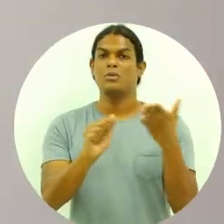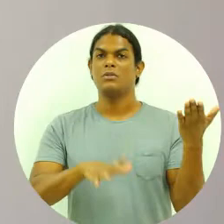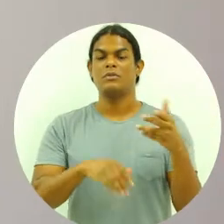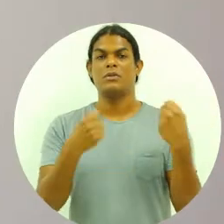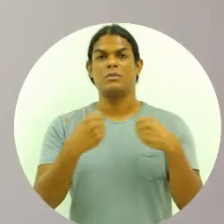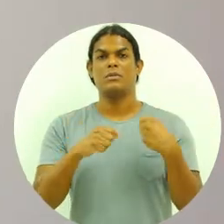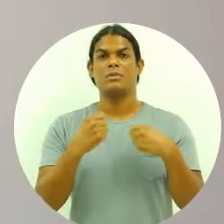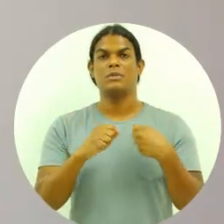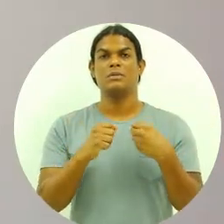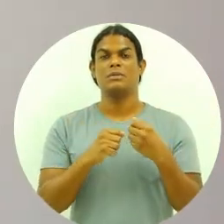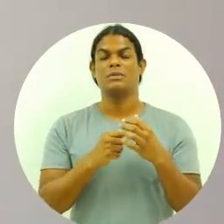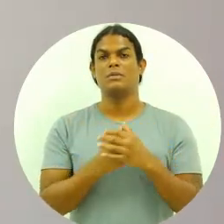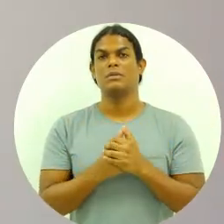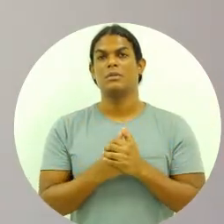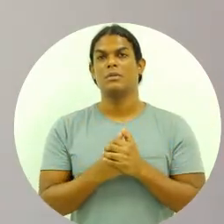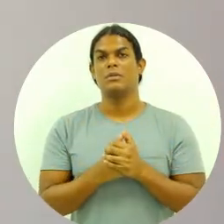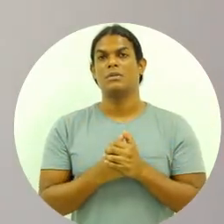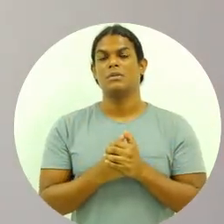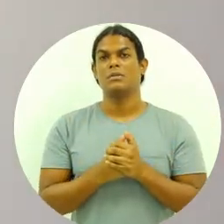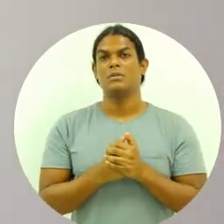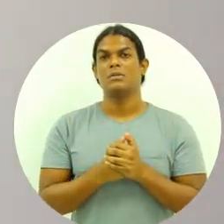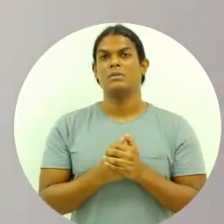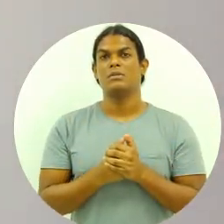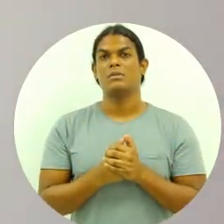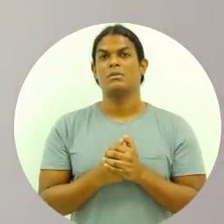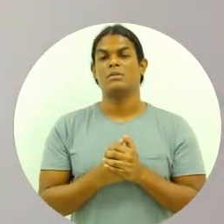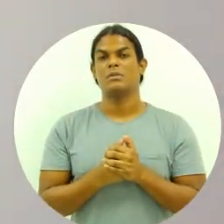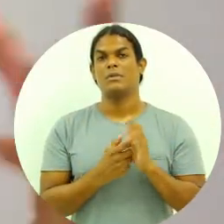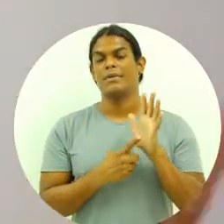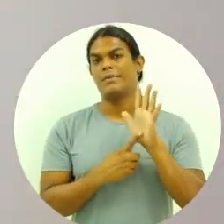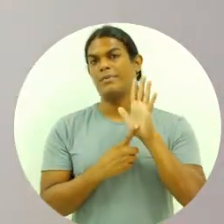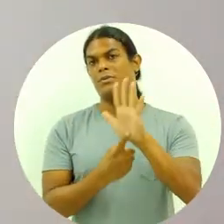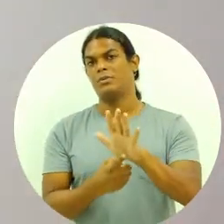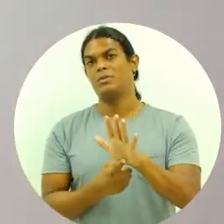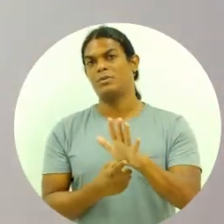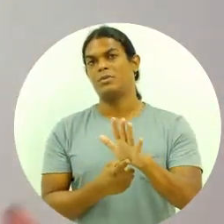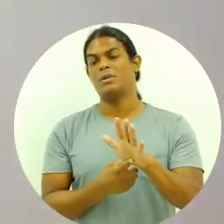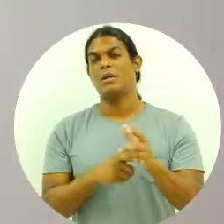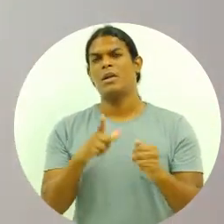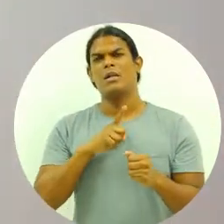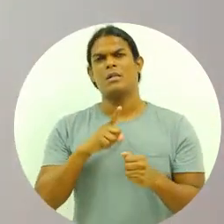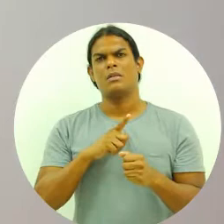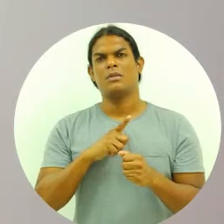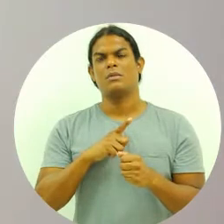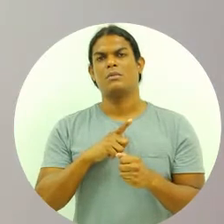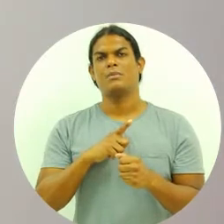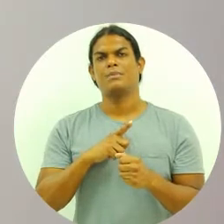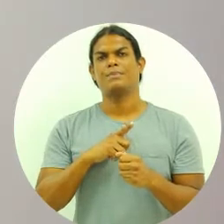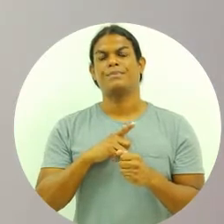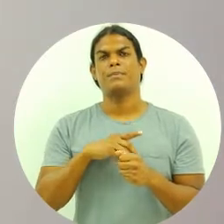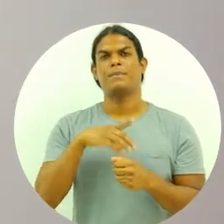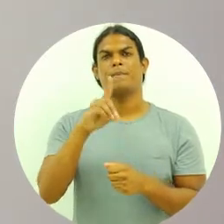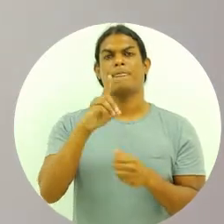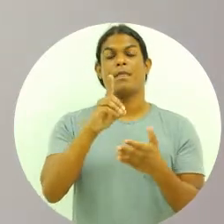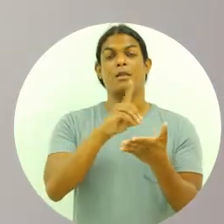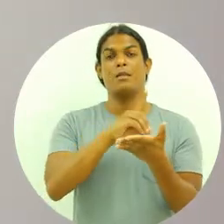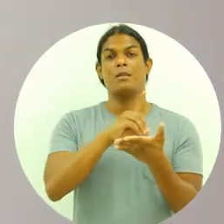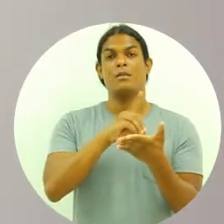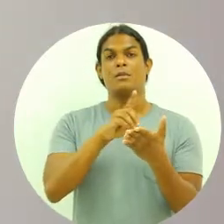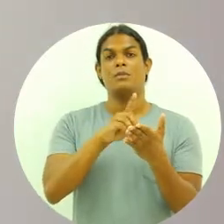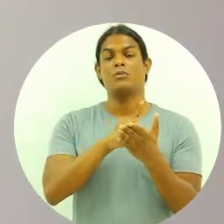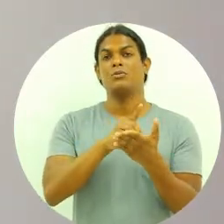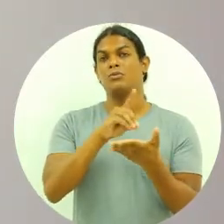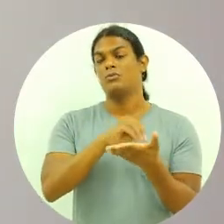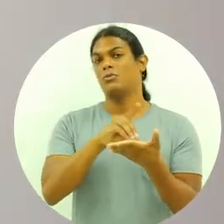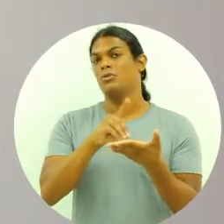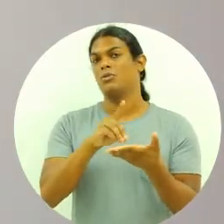para o seu administrado. É por essa razão que a gente tem aí a publicação dos atos nos diários oficiais e nós temos também, inclusive, a